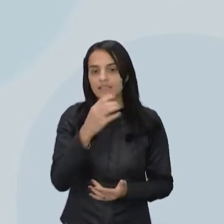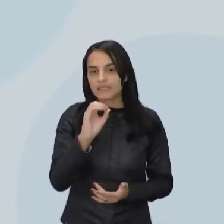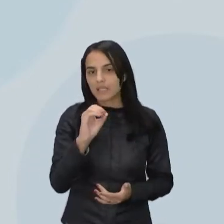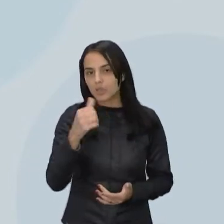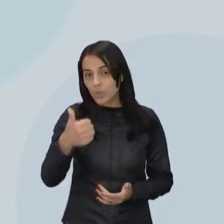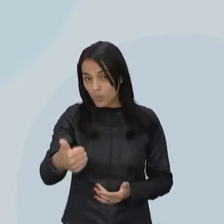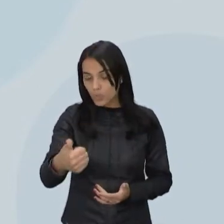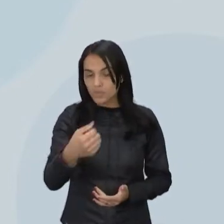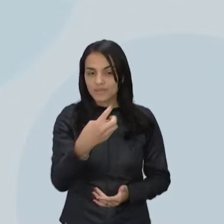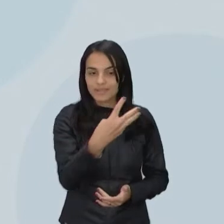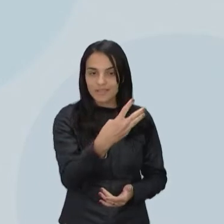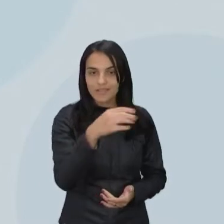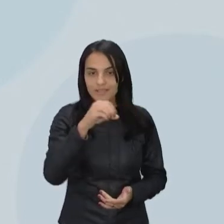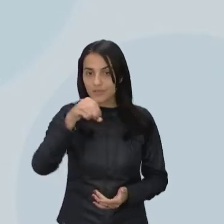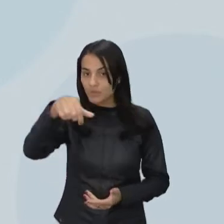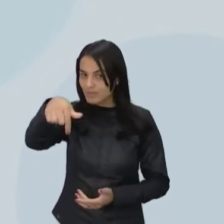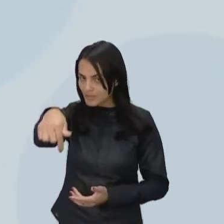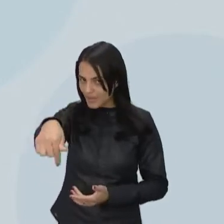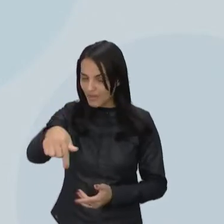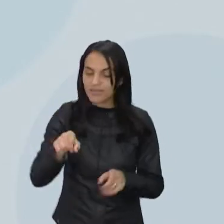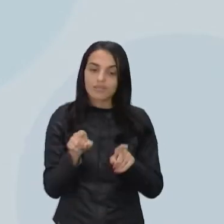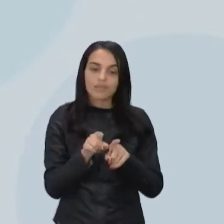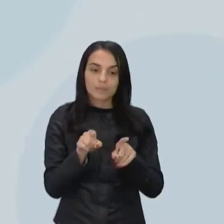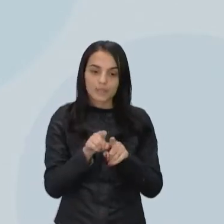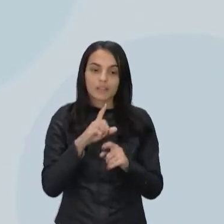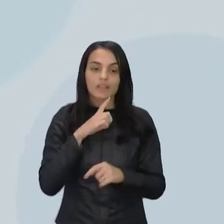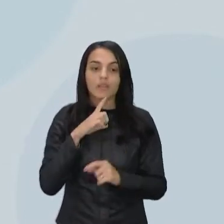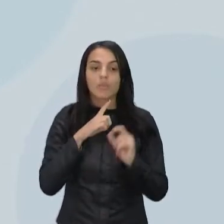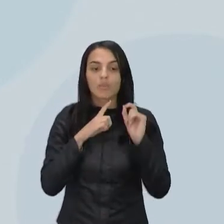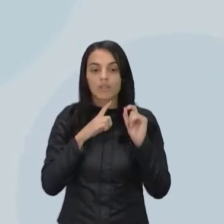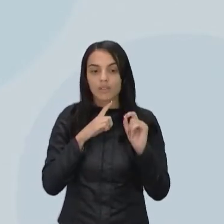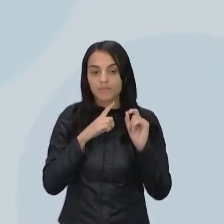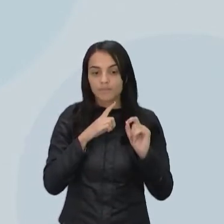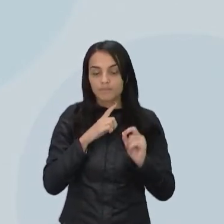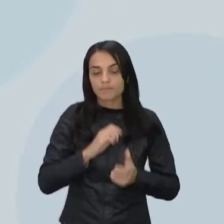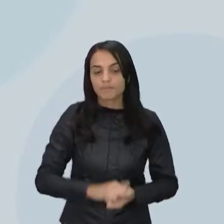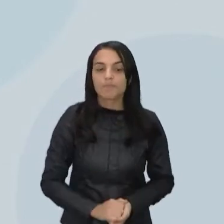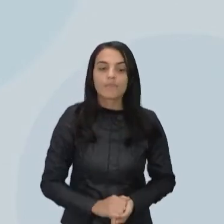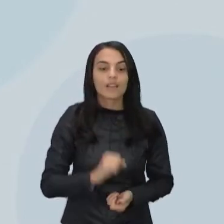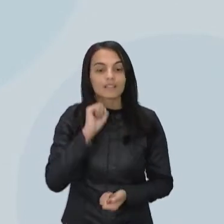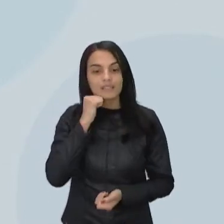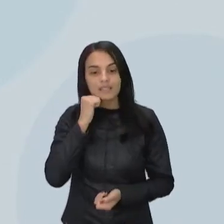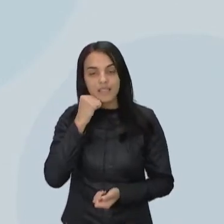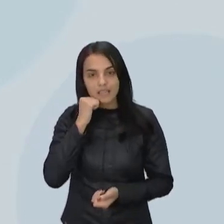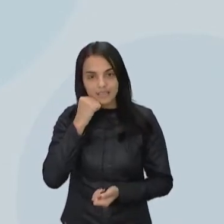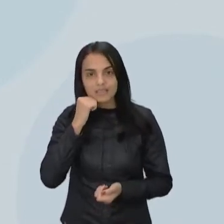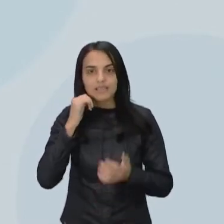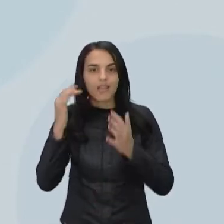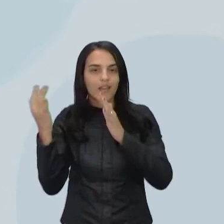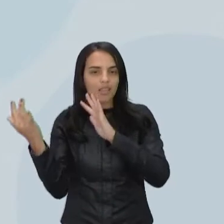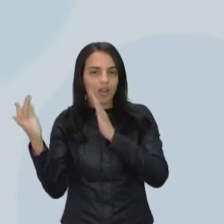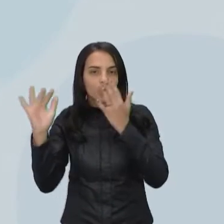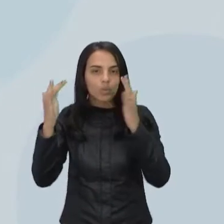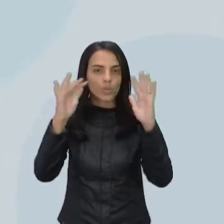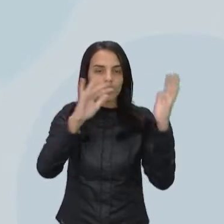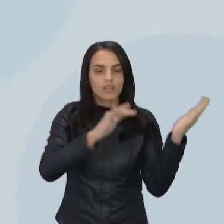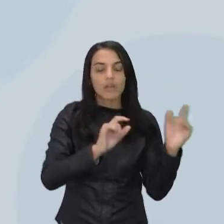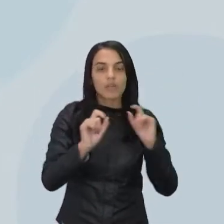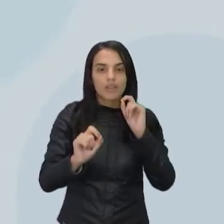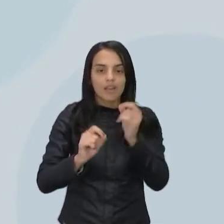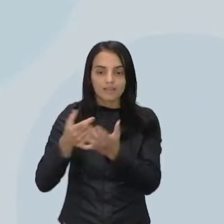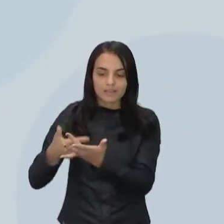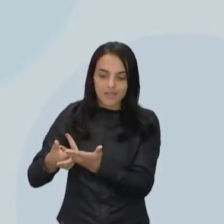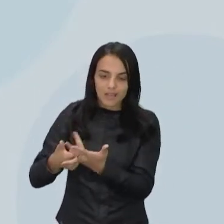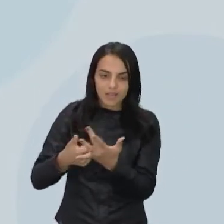a 307, tem também a das ciências da natureza e as suas